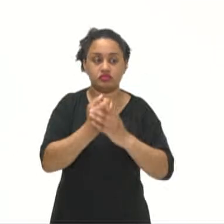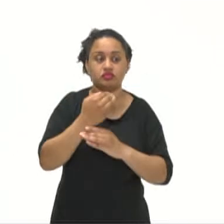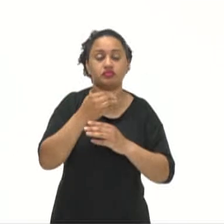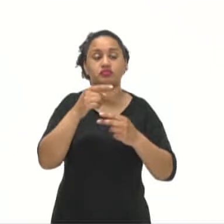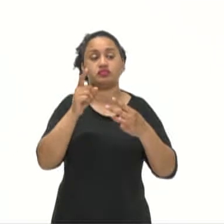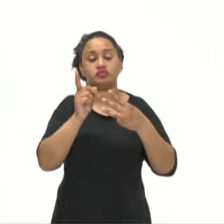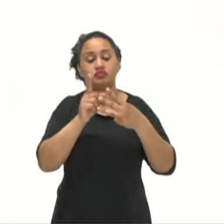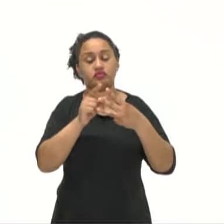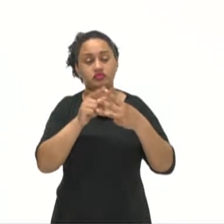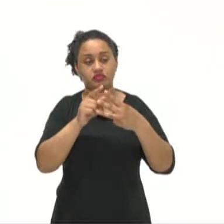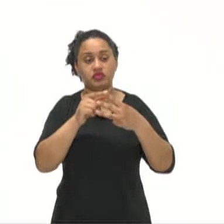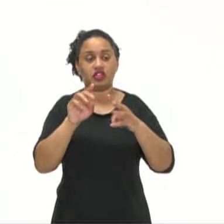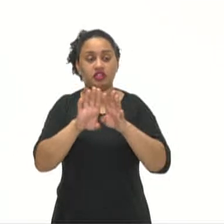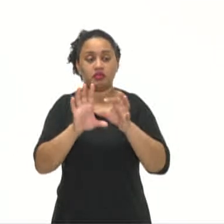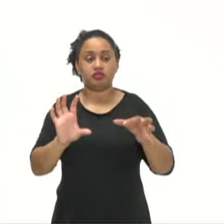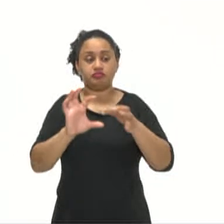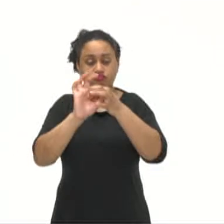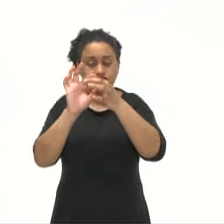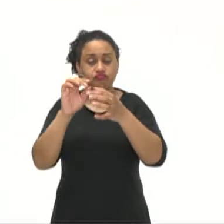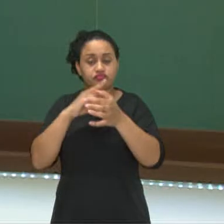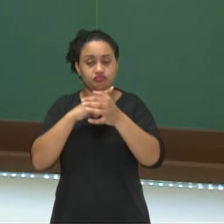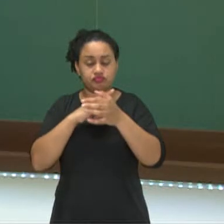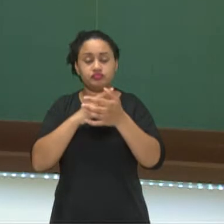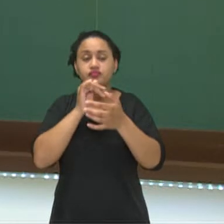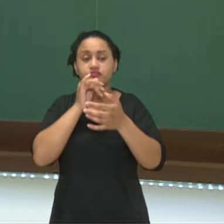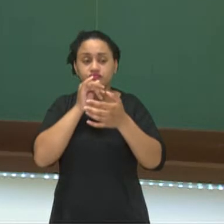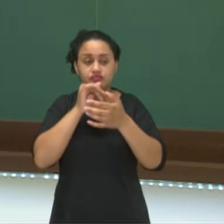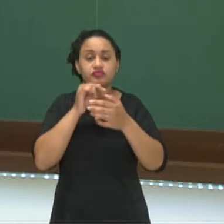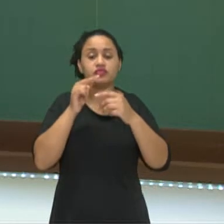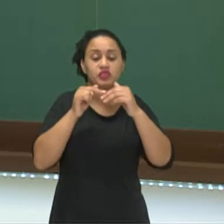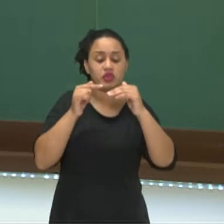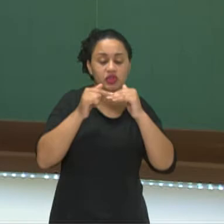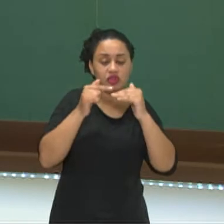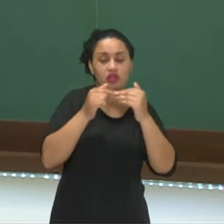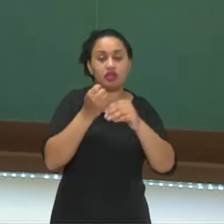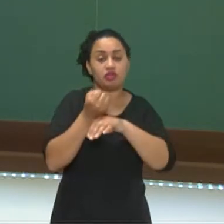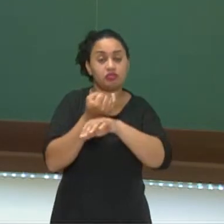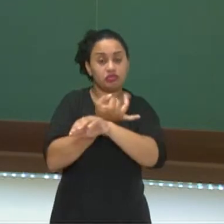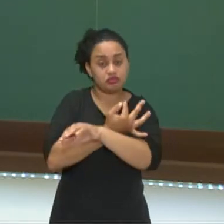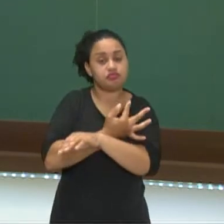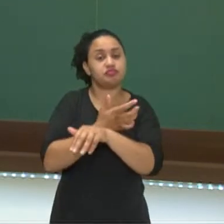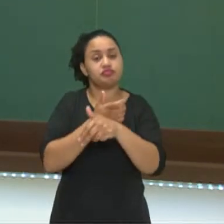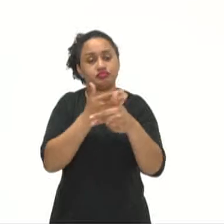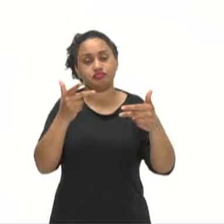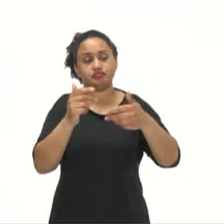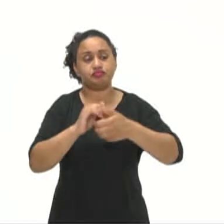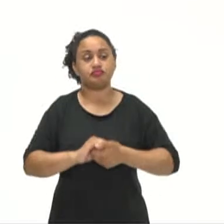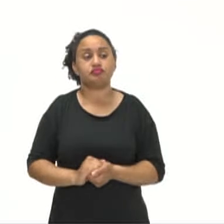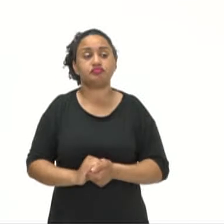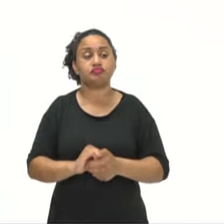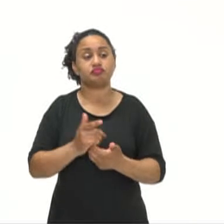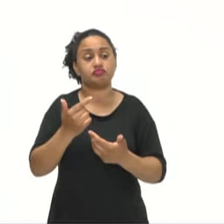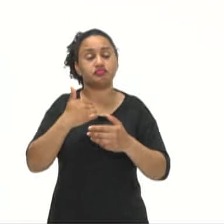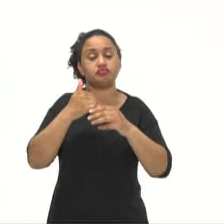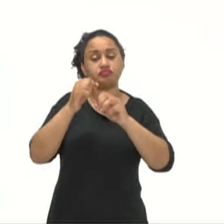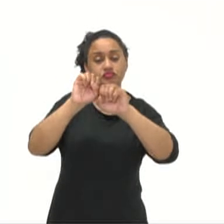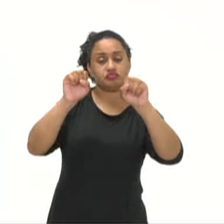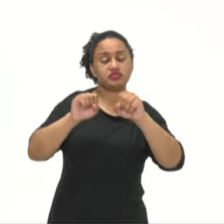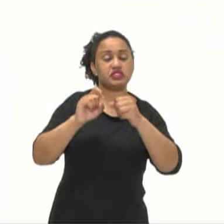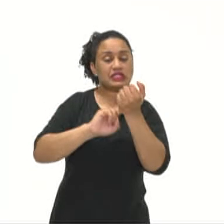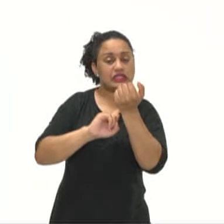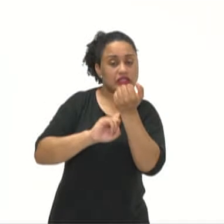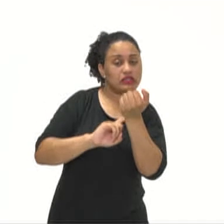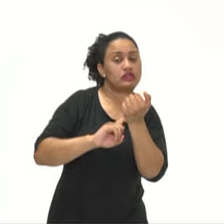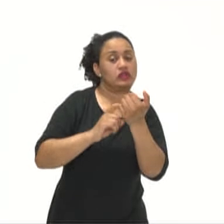e anexos epidérmicos. Então, por exemplo, a unha, o pelo, tá? Do sistema nervoso, das